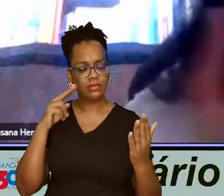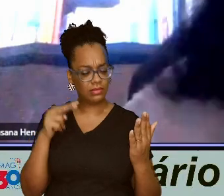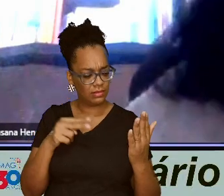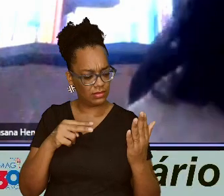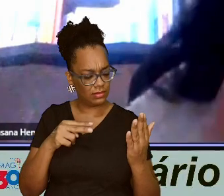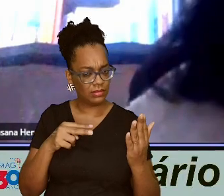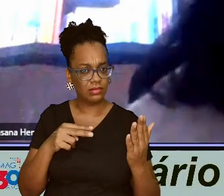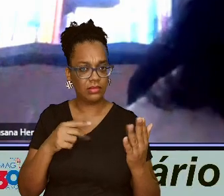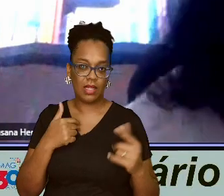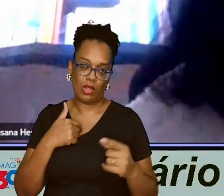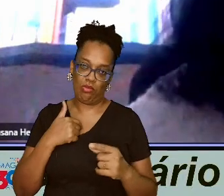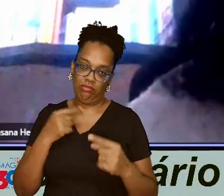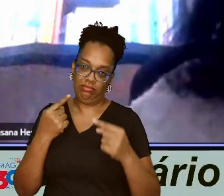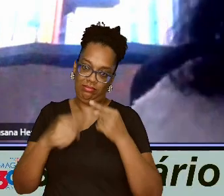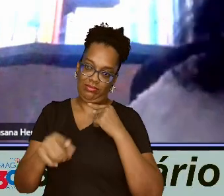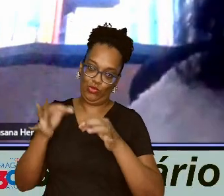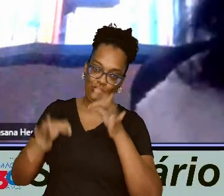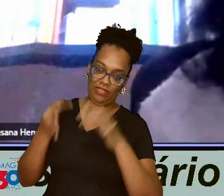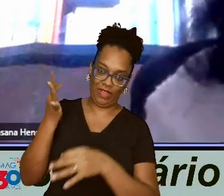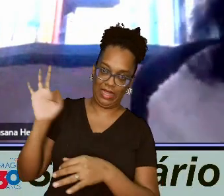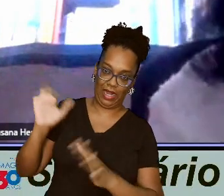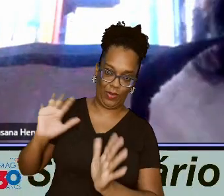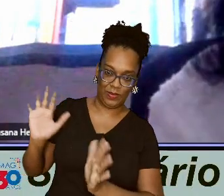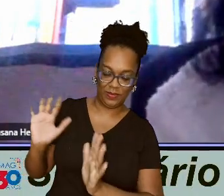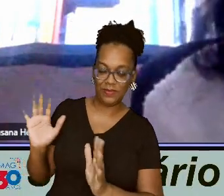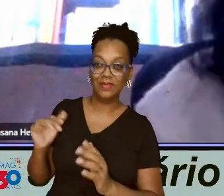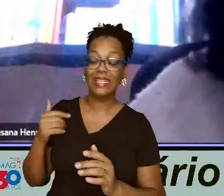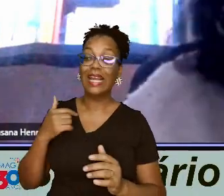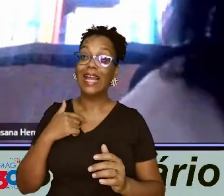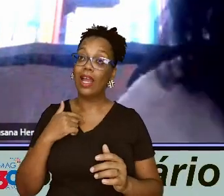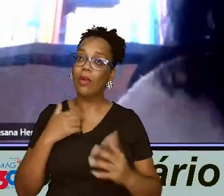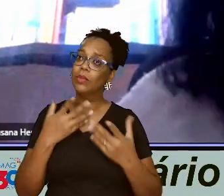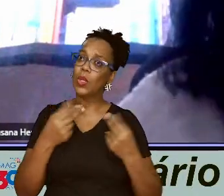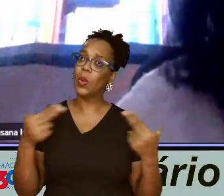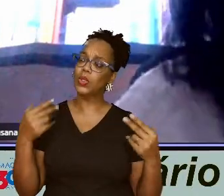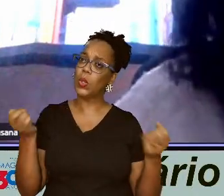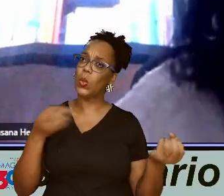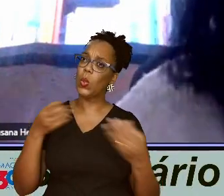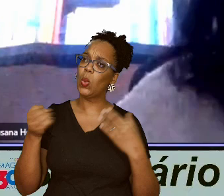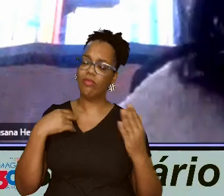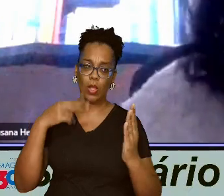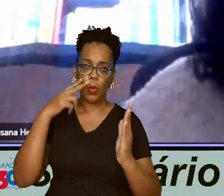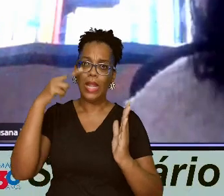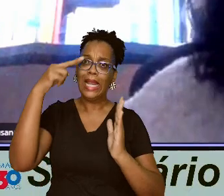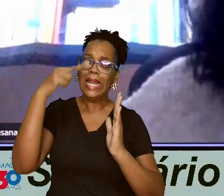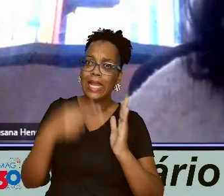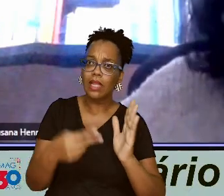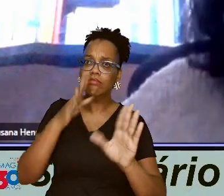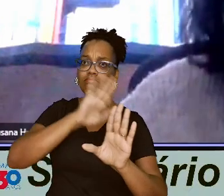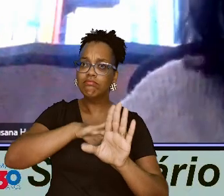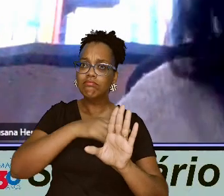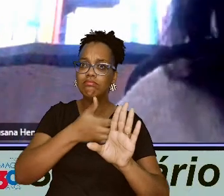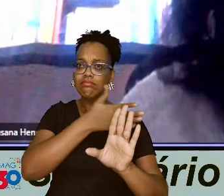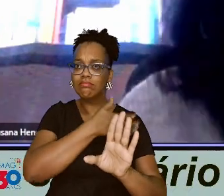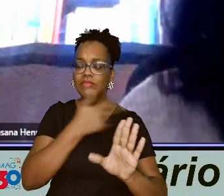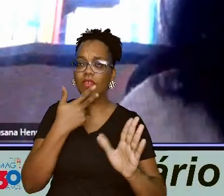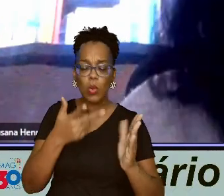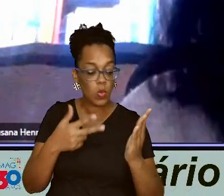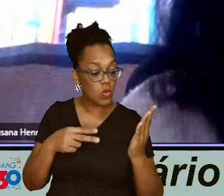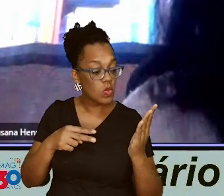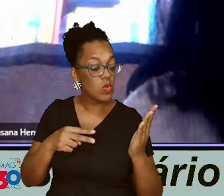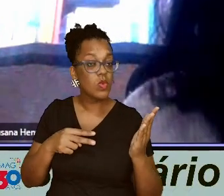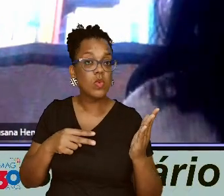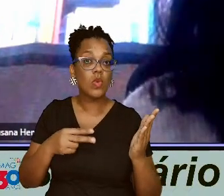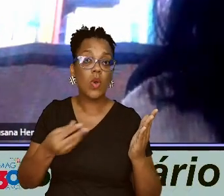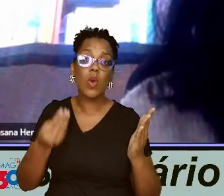sou, né, da Justiça Federal, então, assim, para mim, teve muita coisa aqui que foi novidade. Quando eu li o precedente que vocês citaram, eu falei, gente, mas como é que eles vão